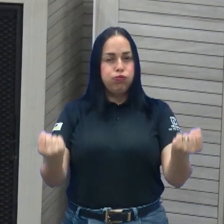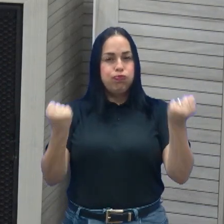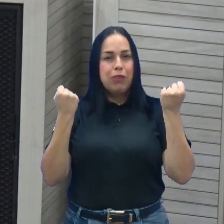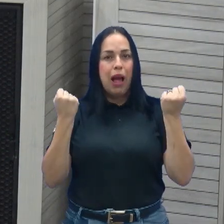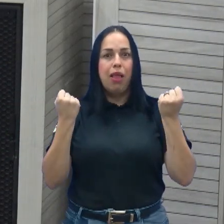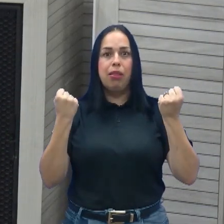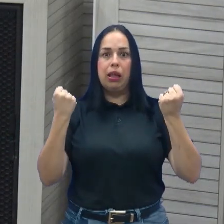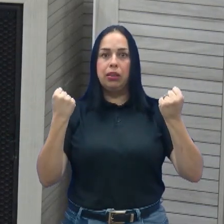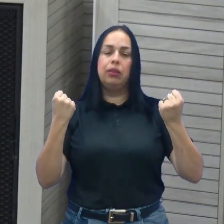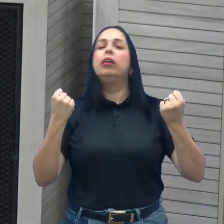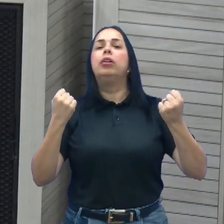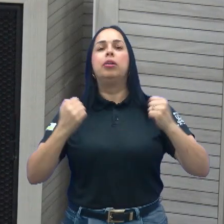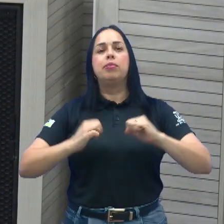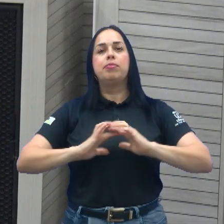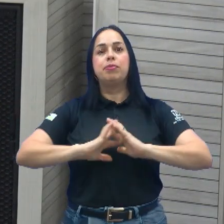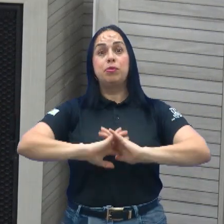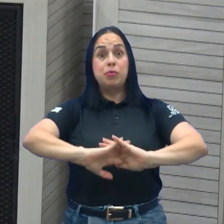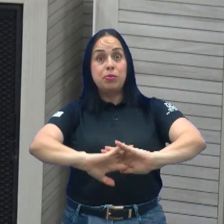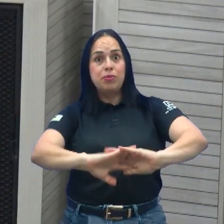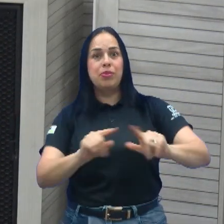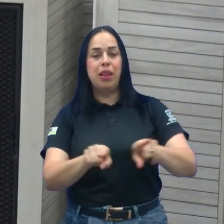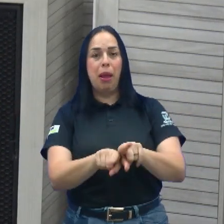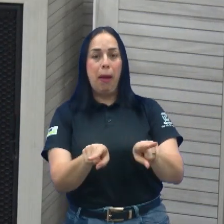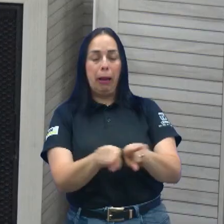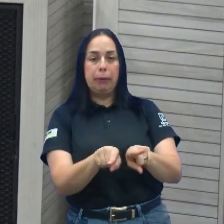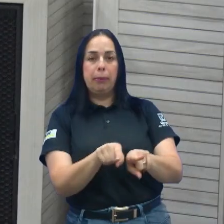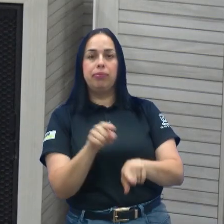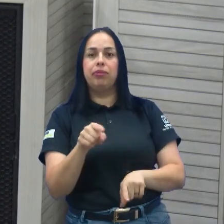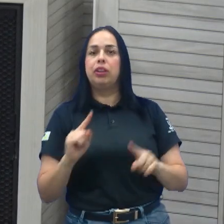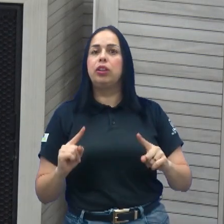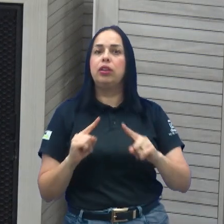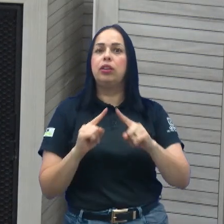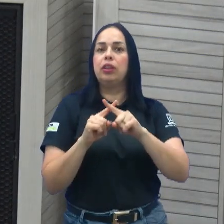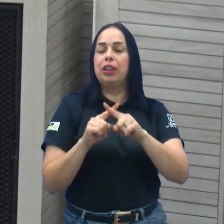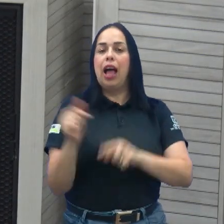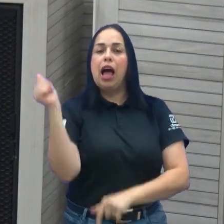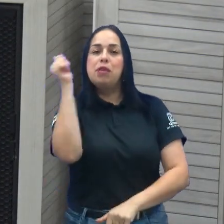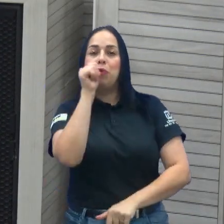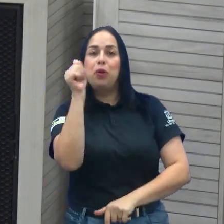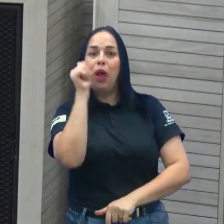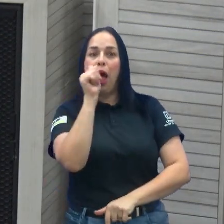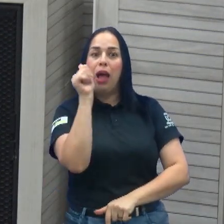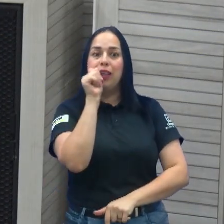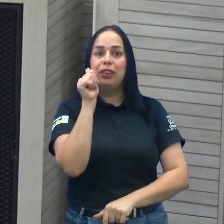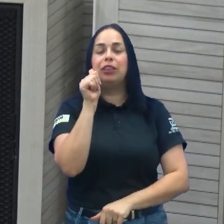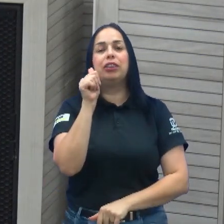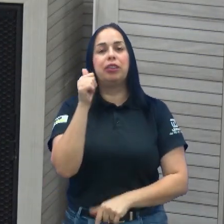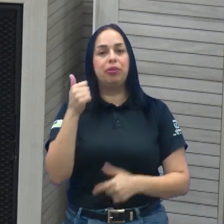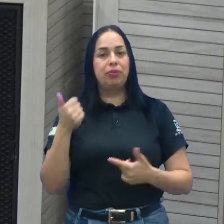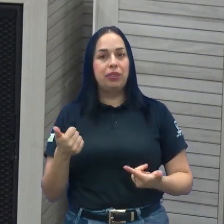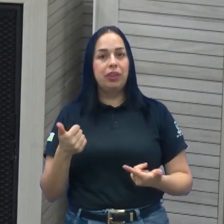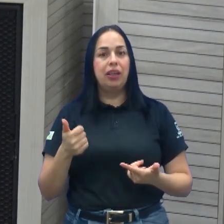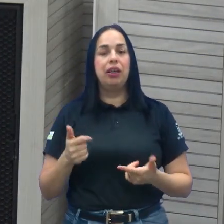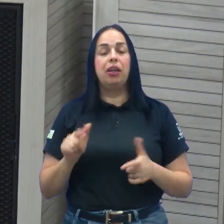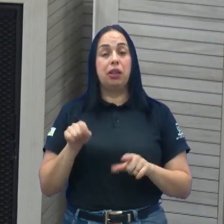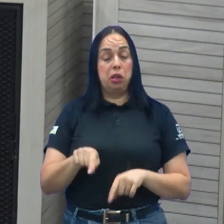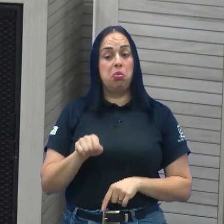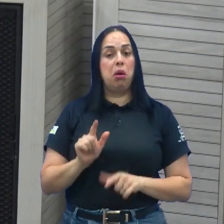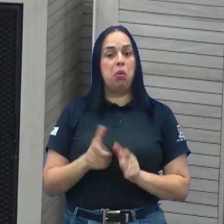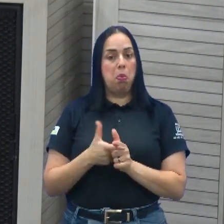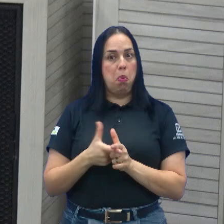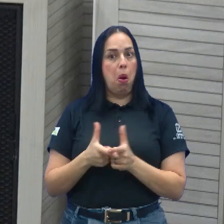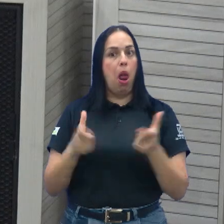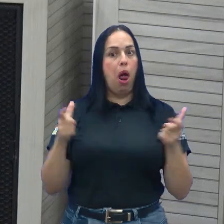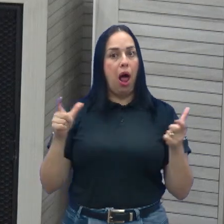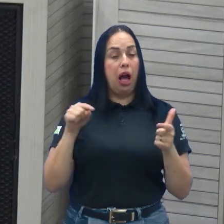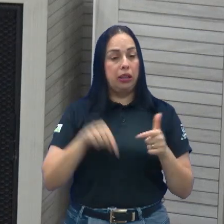né, das que disputam biquíni, as mulheres, que a modalidade vem crescendo cada vez mais, não só em